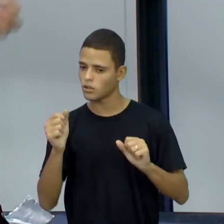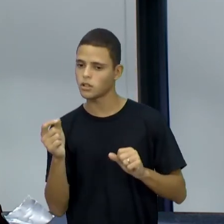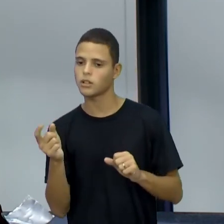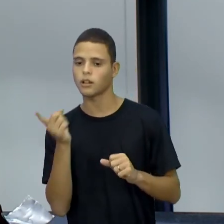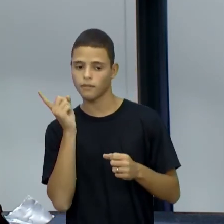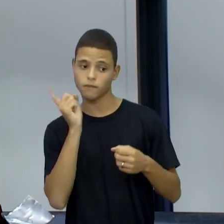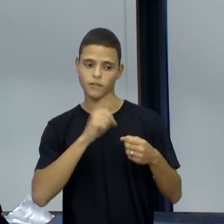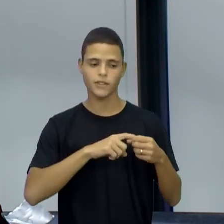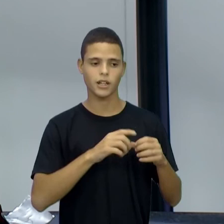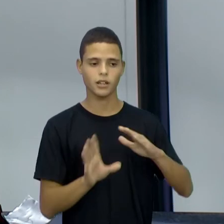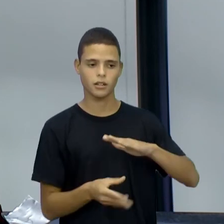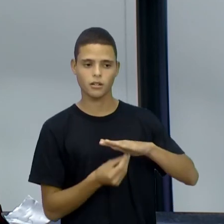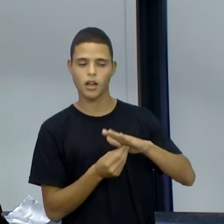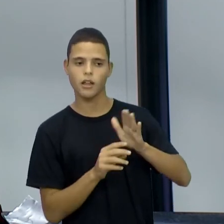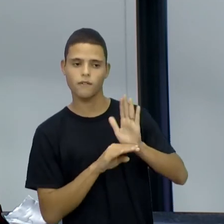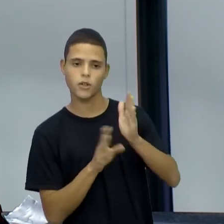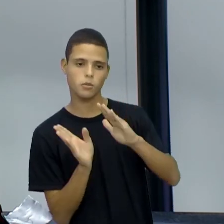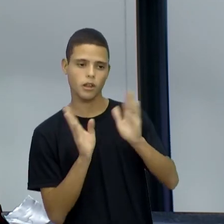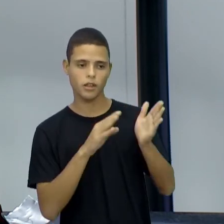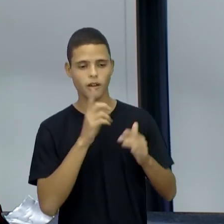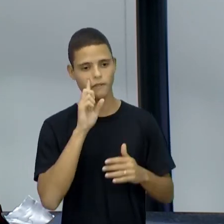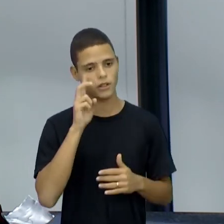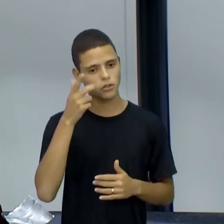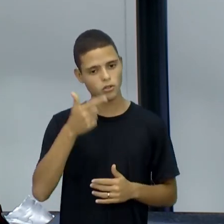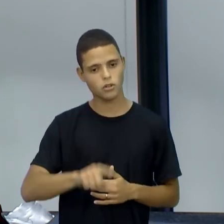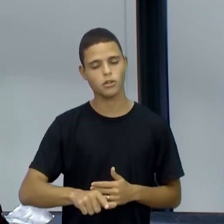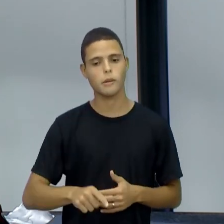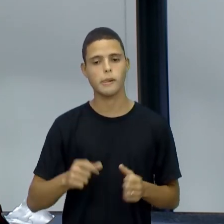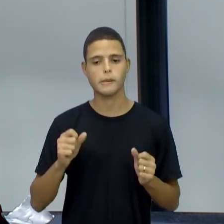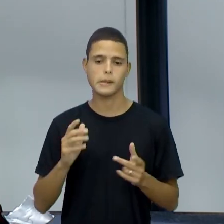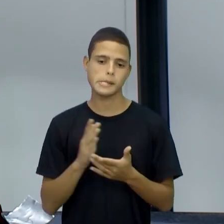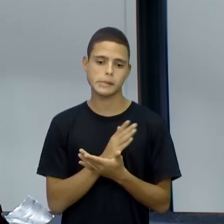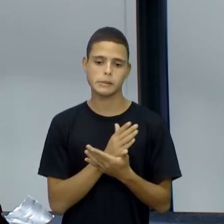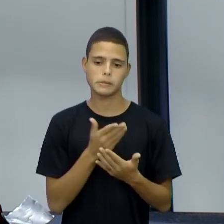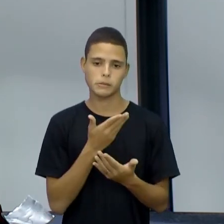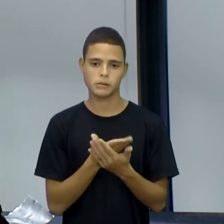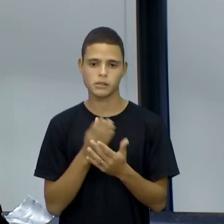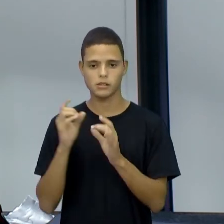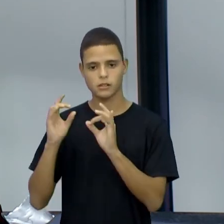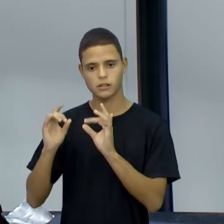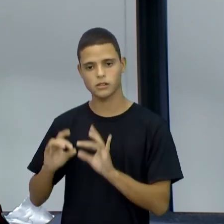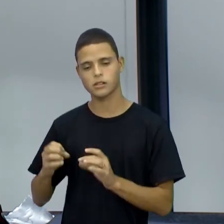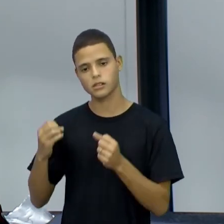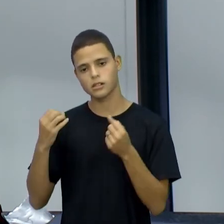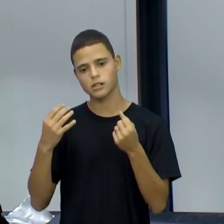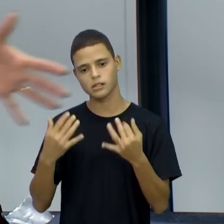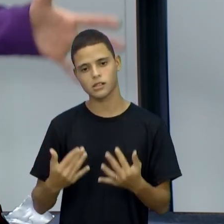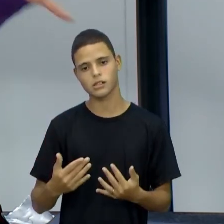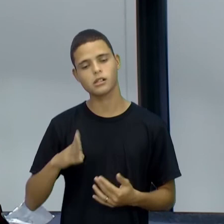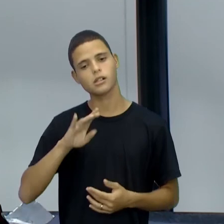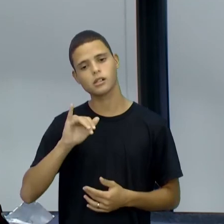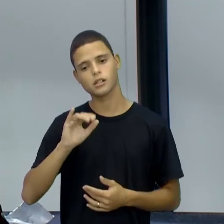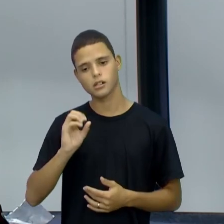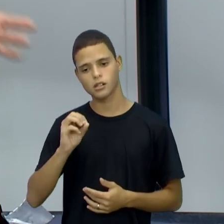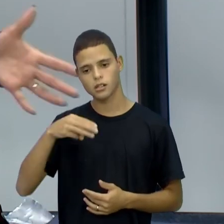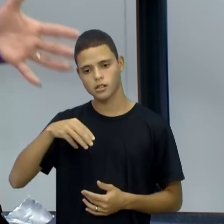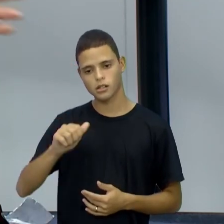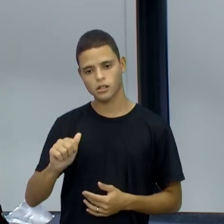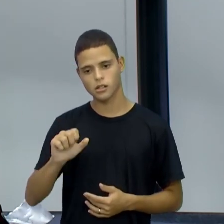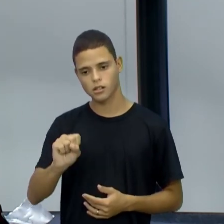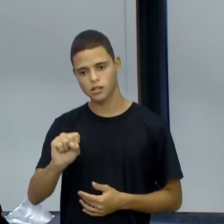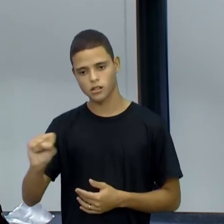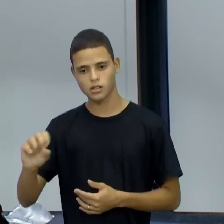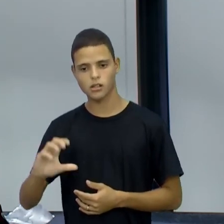da atividade 1 e também alguns vídeos, né, algumas aulas com a especialista que falou aqui sobre a biomassa, para você falar